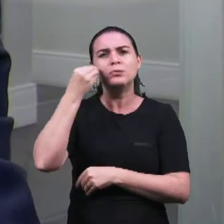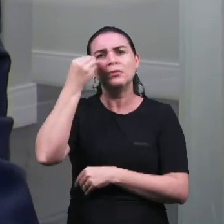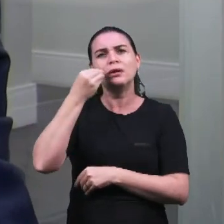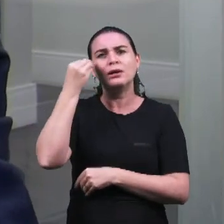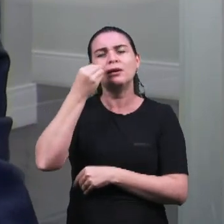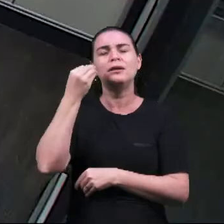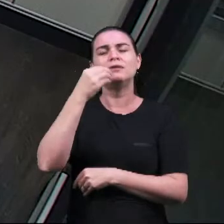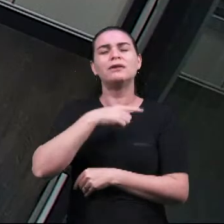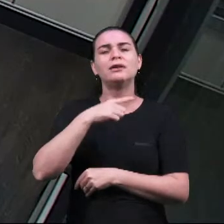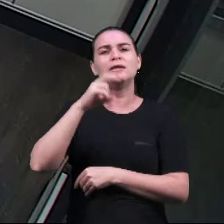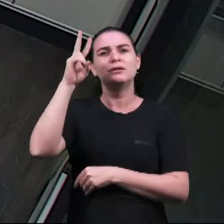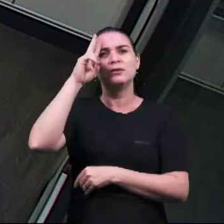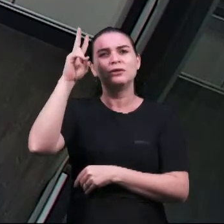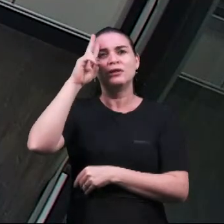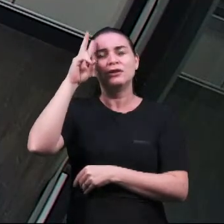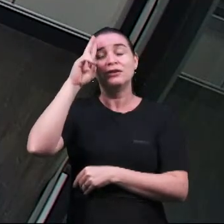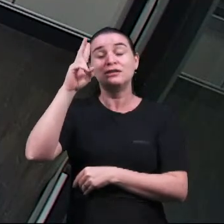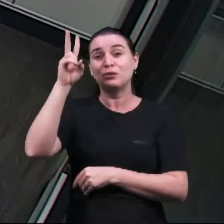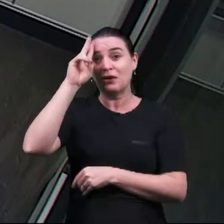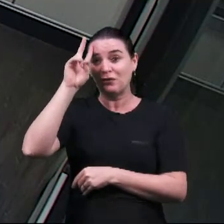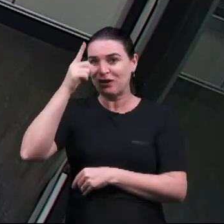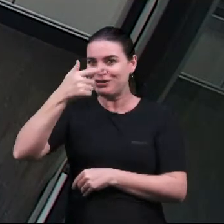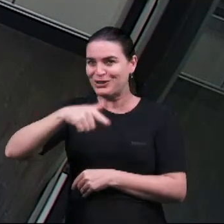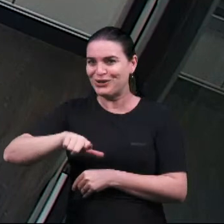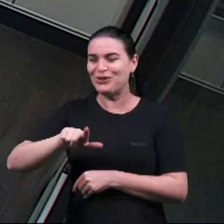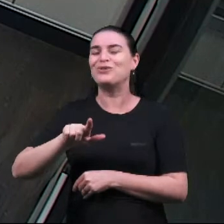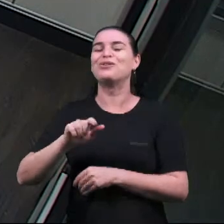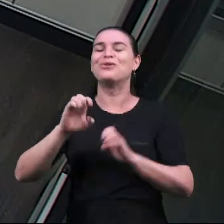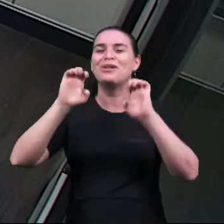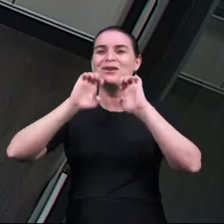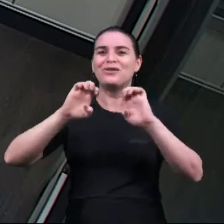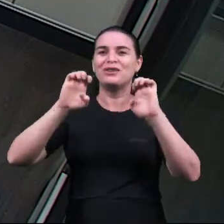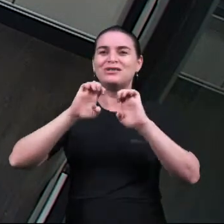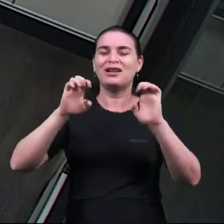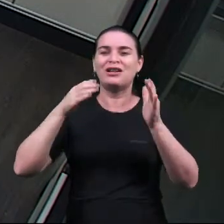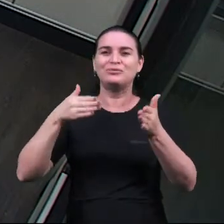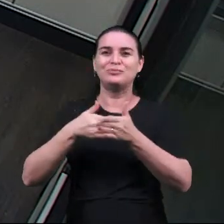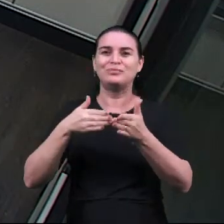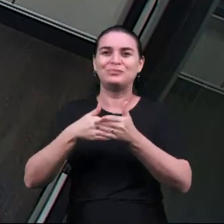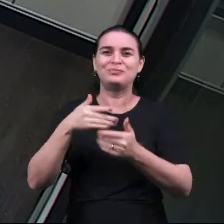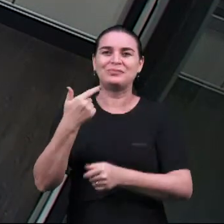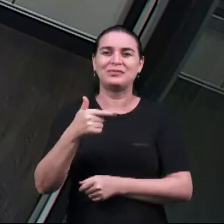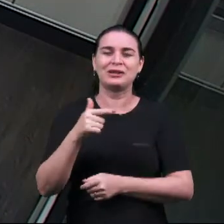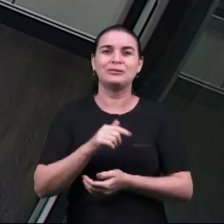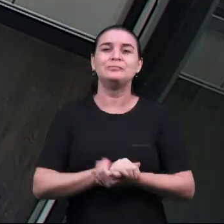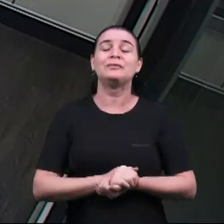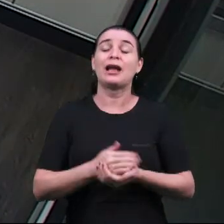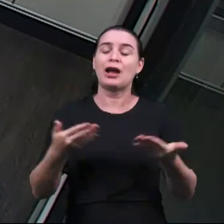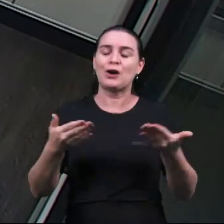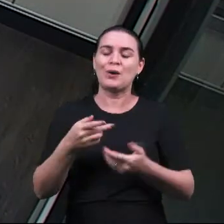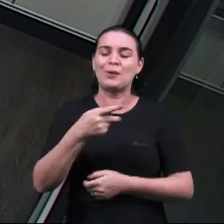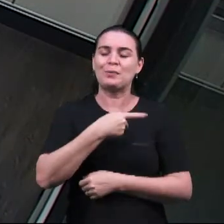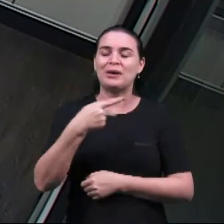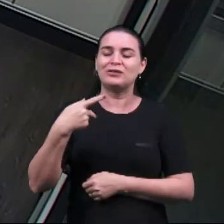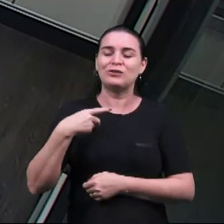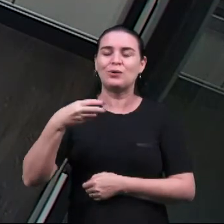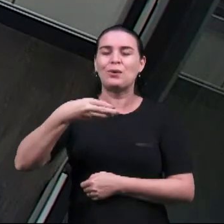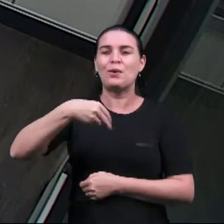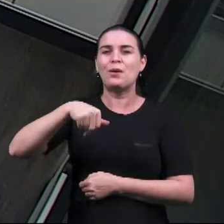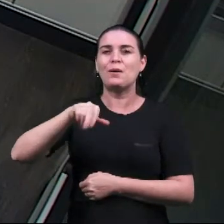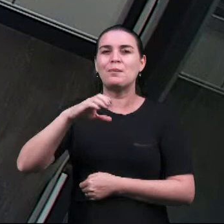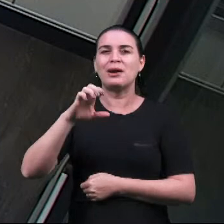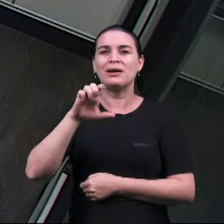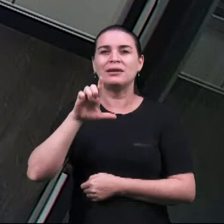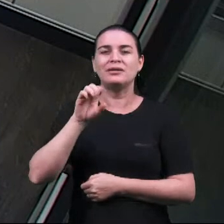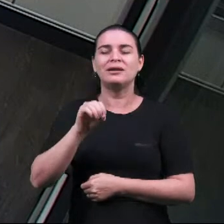E certamente estaremos lá mais uma vez. Se Deus quiser. Muito bem, o pastor Marcelo vai estar se dirigindo agora para o estúdio principal, onde estará trazendo a